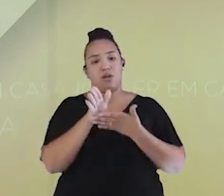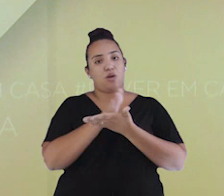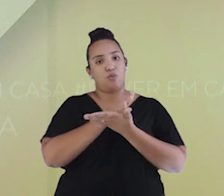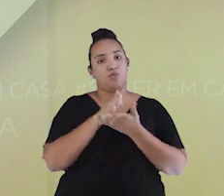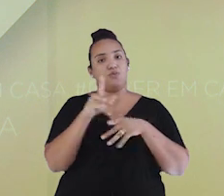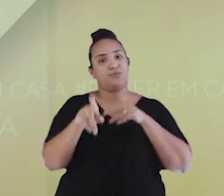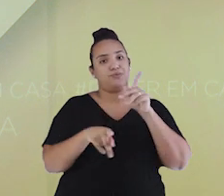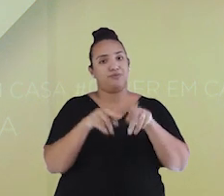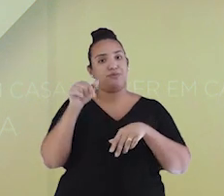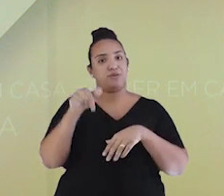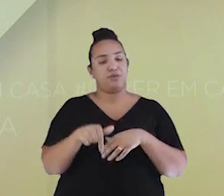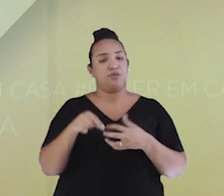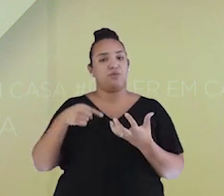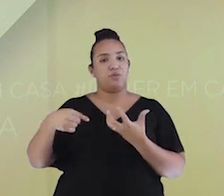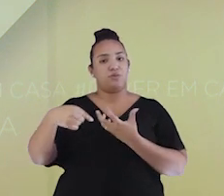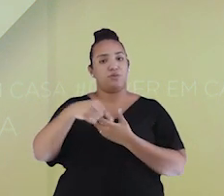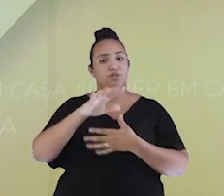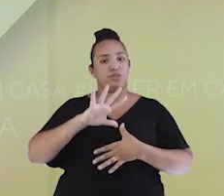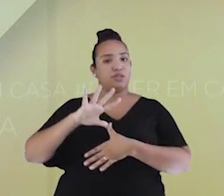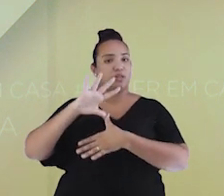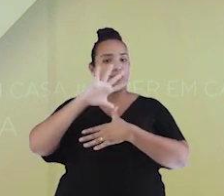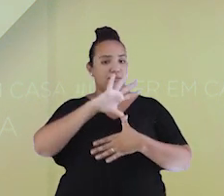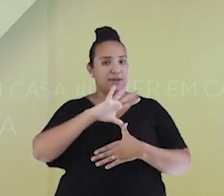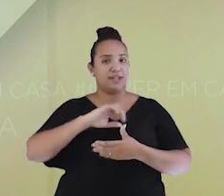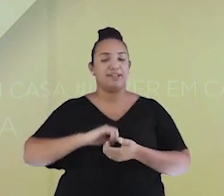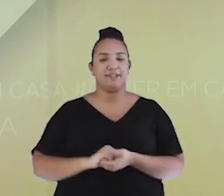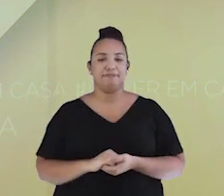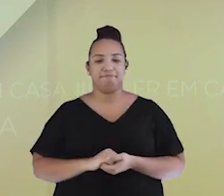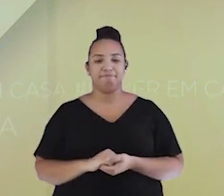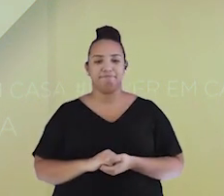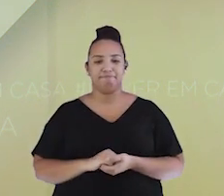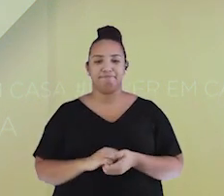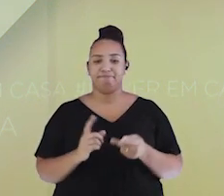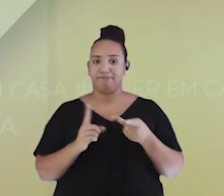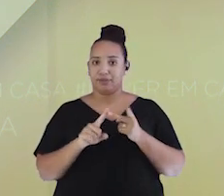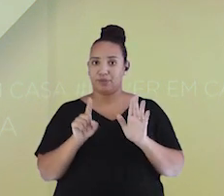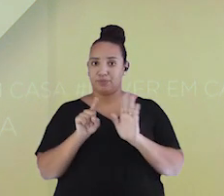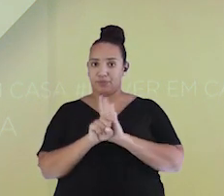desses povos aqui do continente americano. Próxima questão.